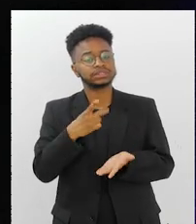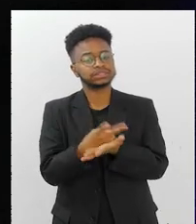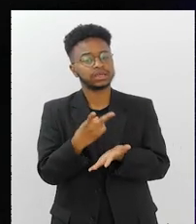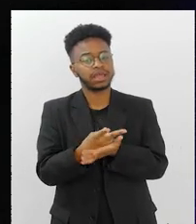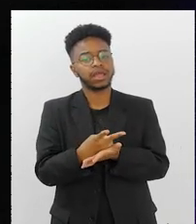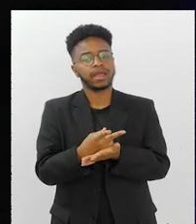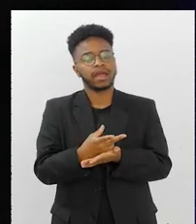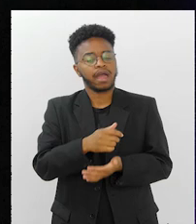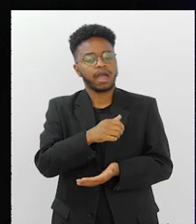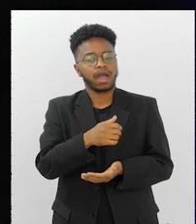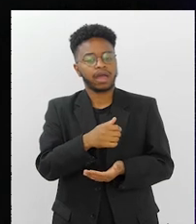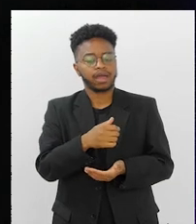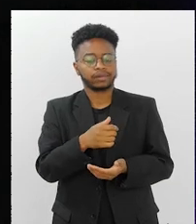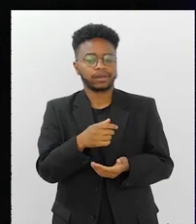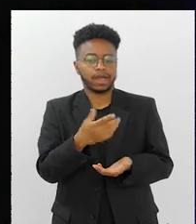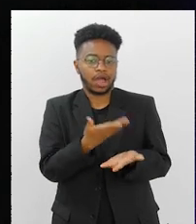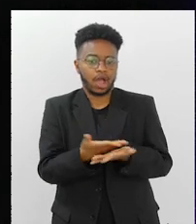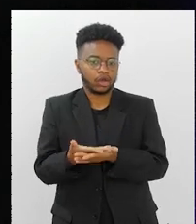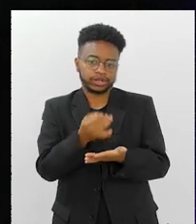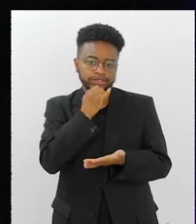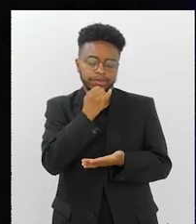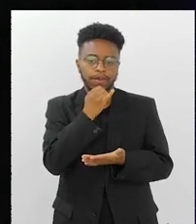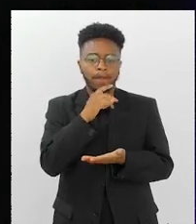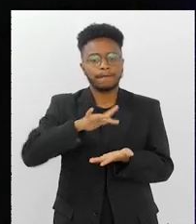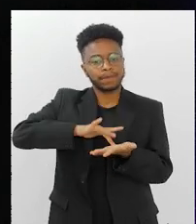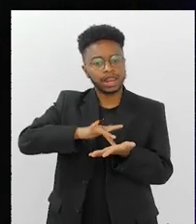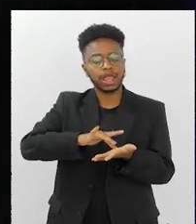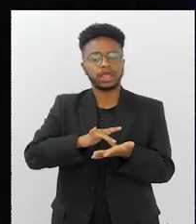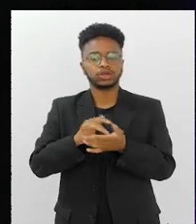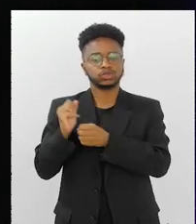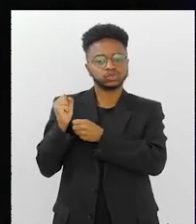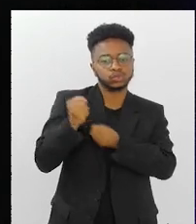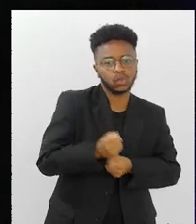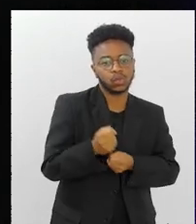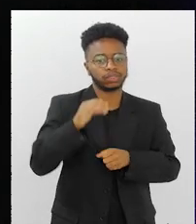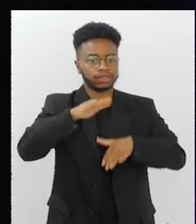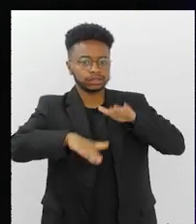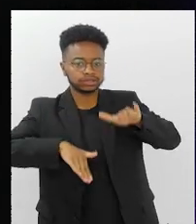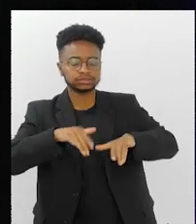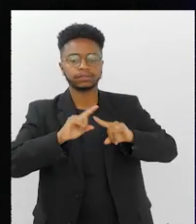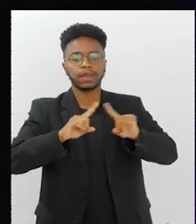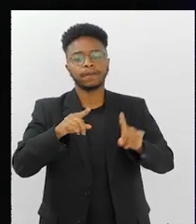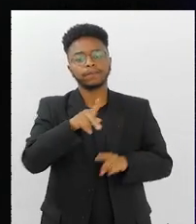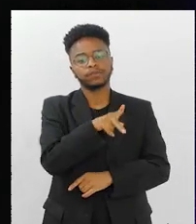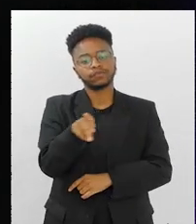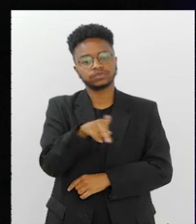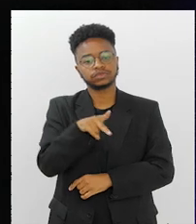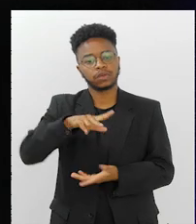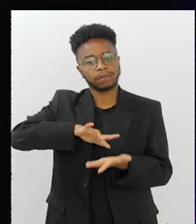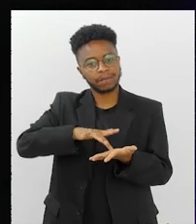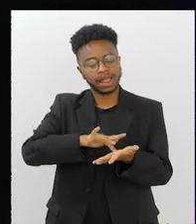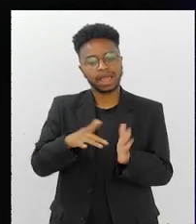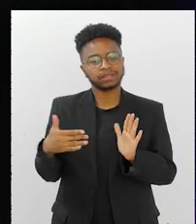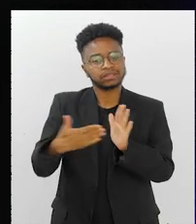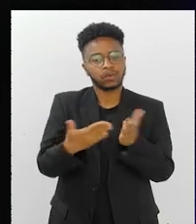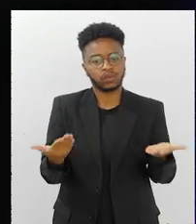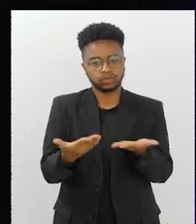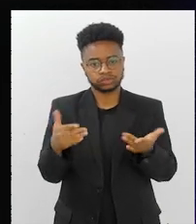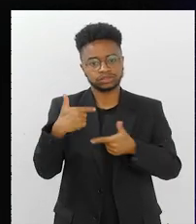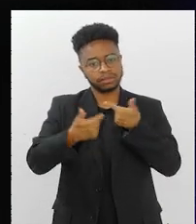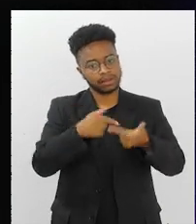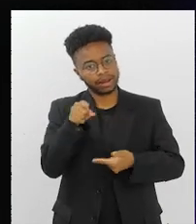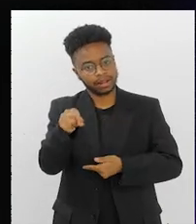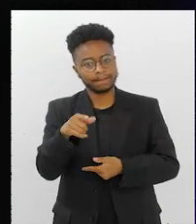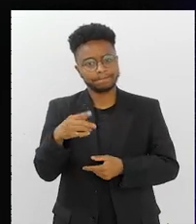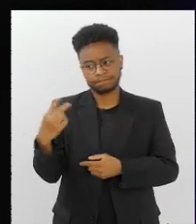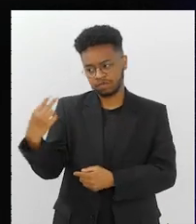aulas extras de atividades extras balé judou natação E aí a professora de balé dessa escola que é a Clara que tá lá até hoje inclusive